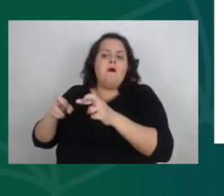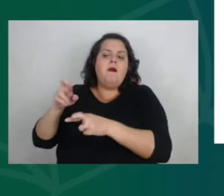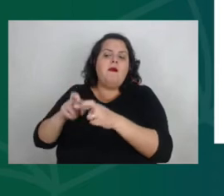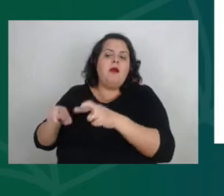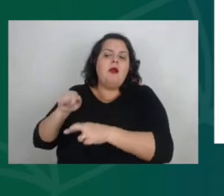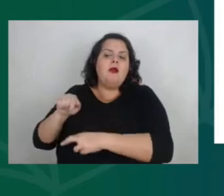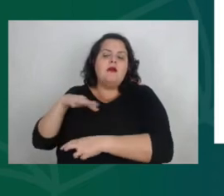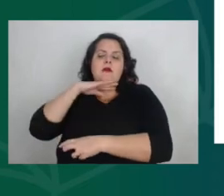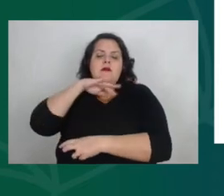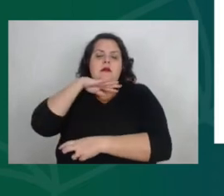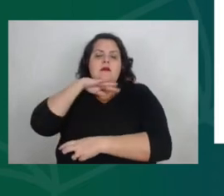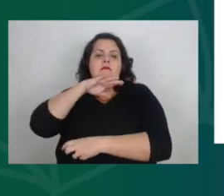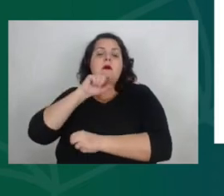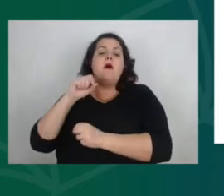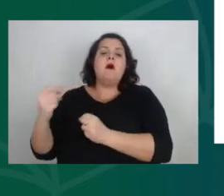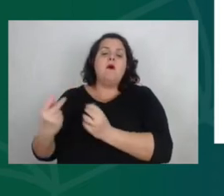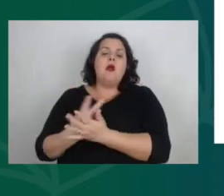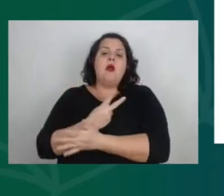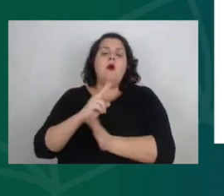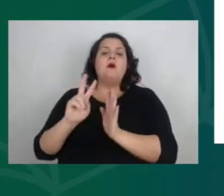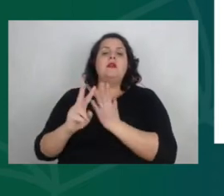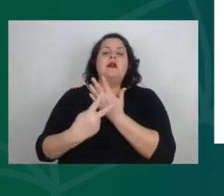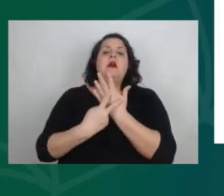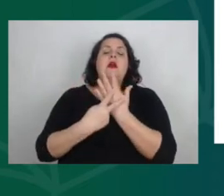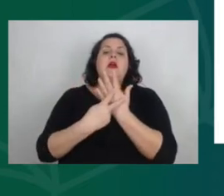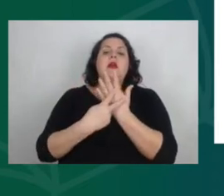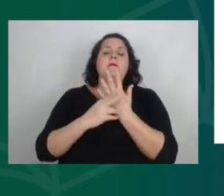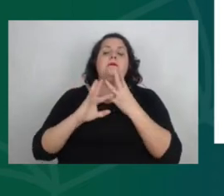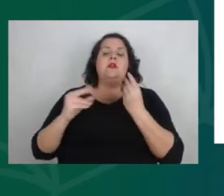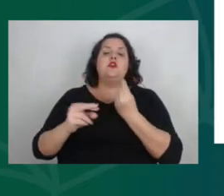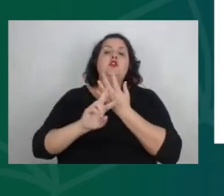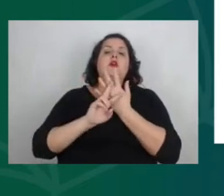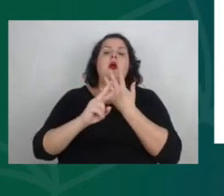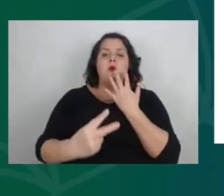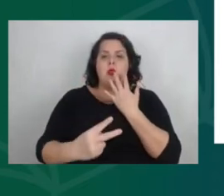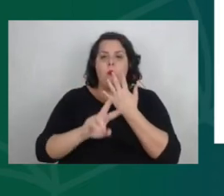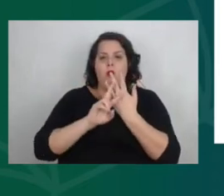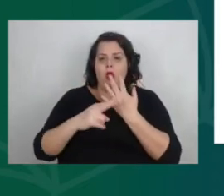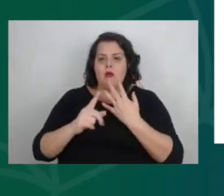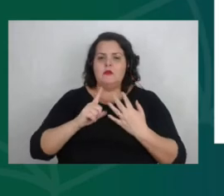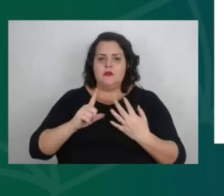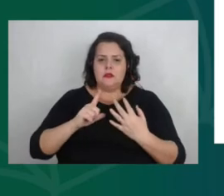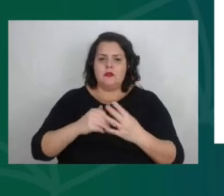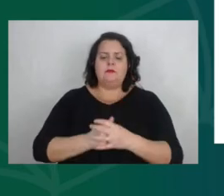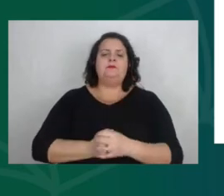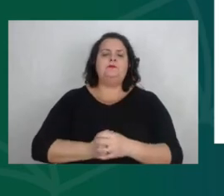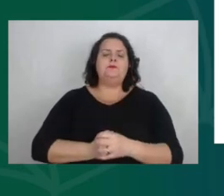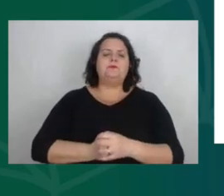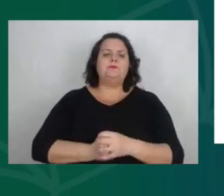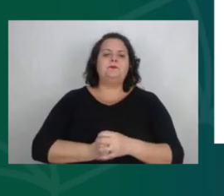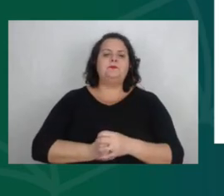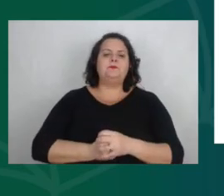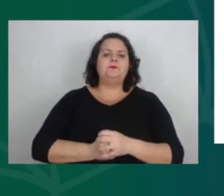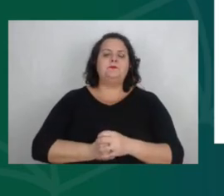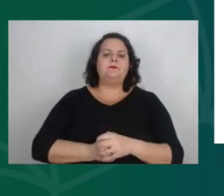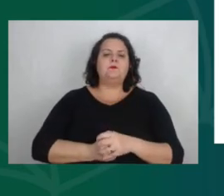efeitos sobre esses animais de experimentação, se esse efluente ele causaria algum dano. Pode